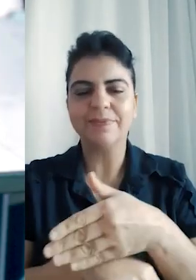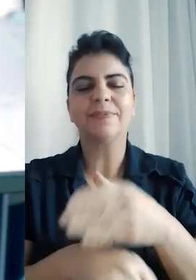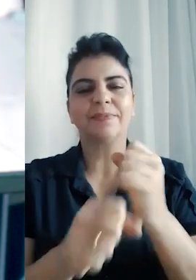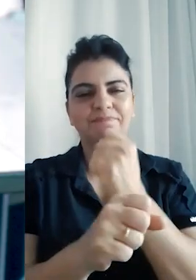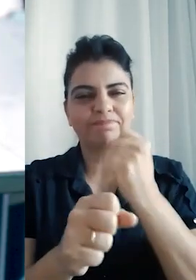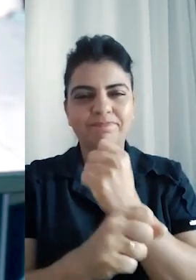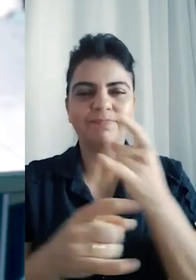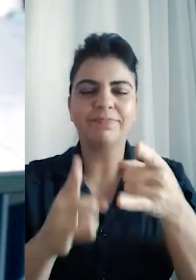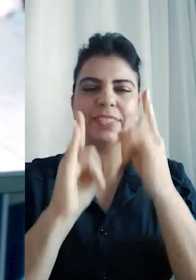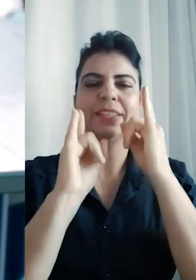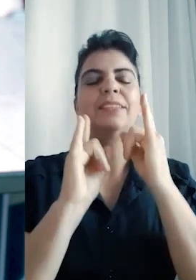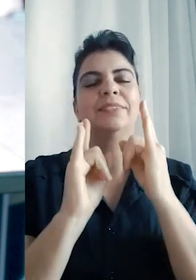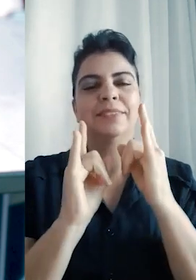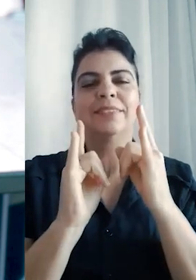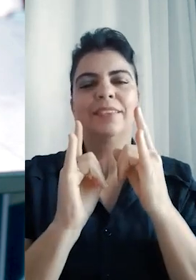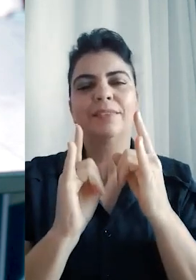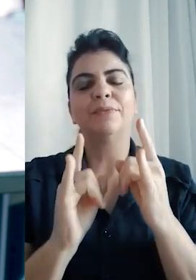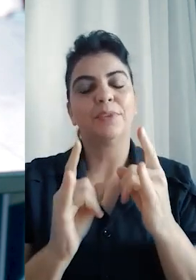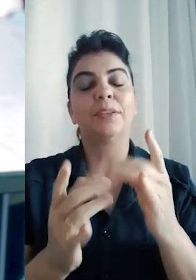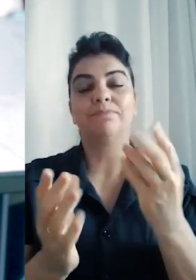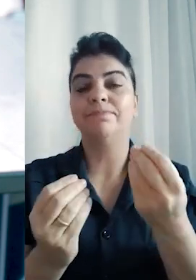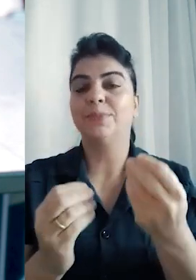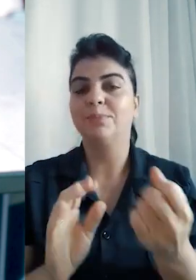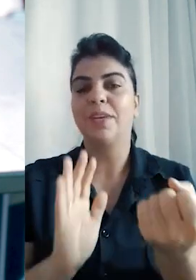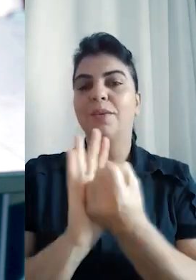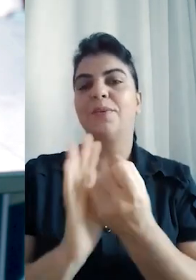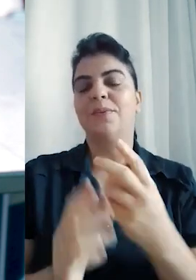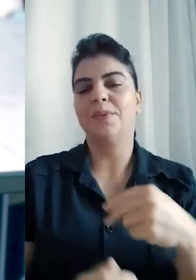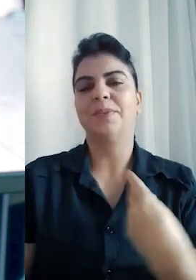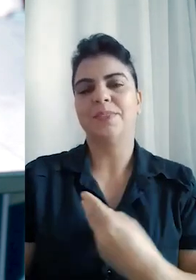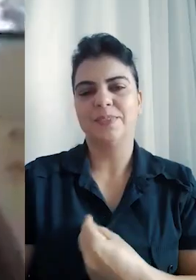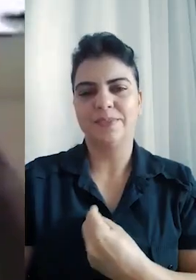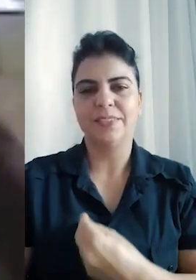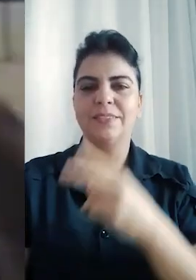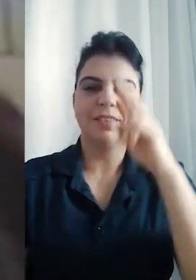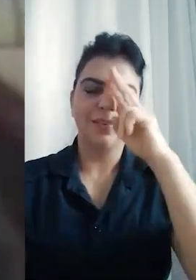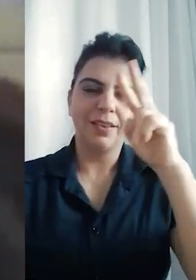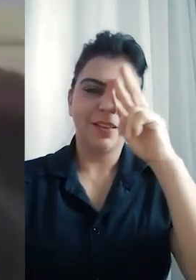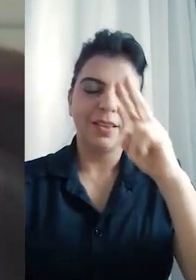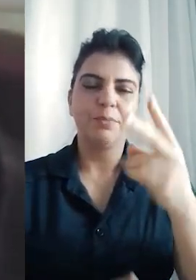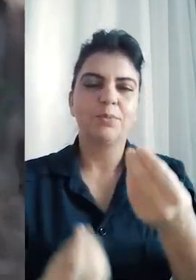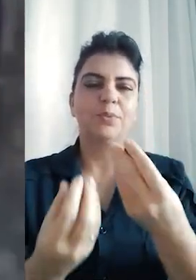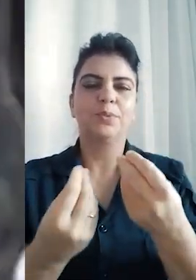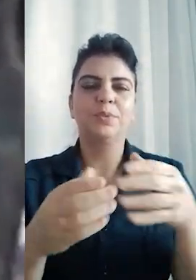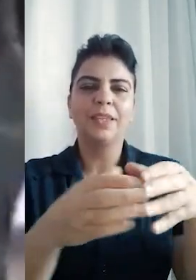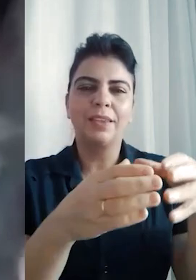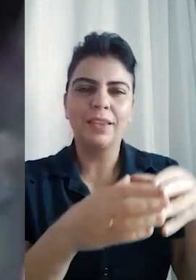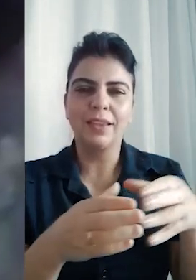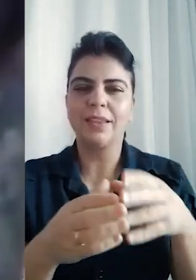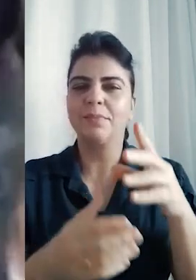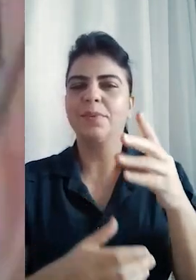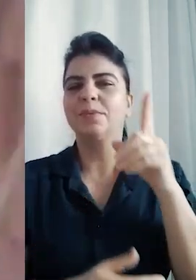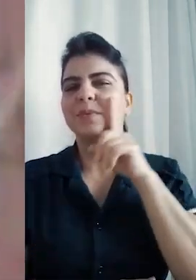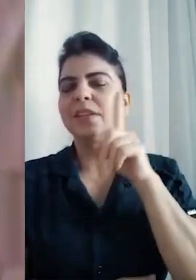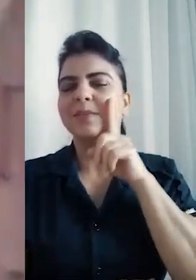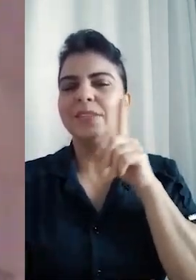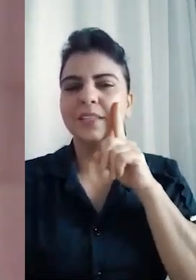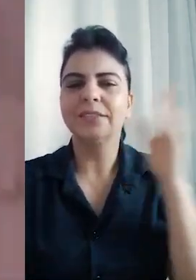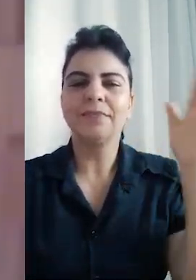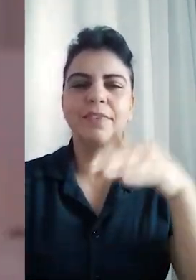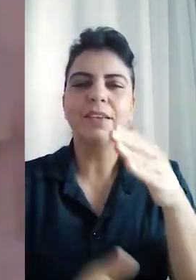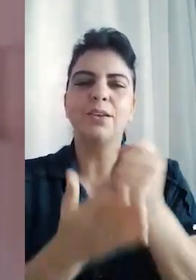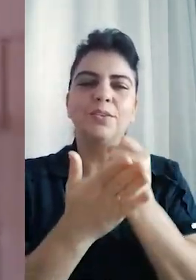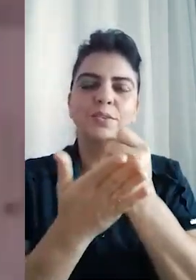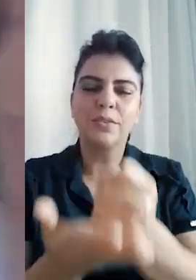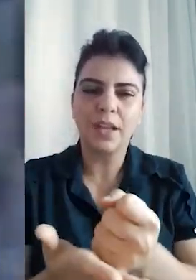da construção do prédio, assim, foi bem marcante, né? Então, eu lembro muito da equipe de americanos que vieram,